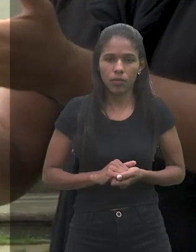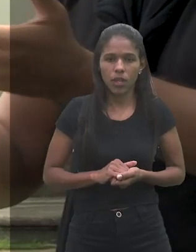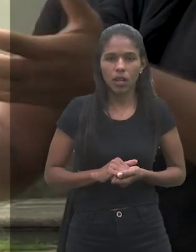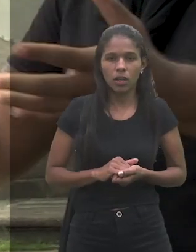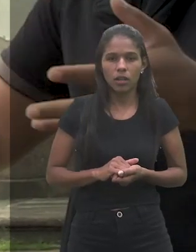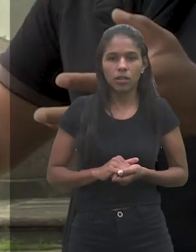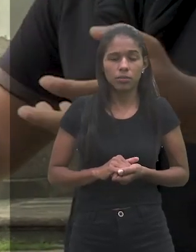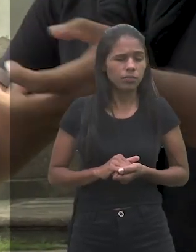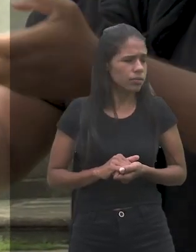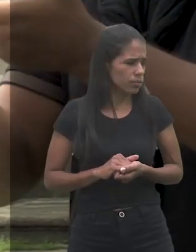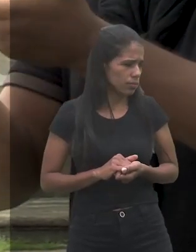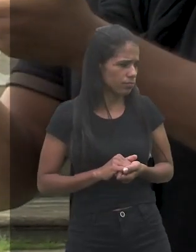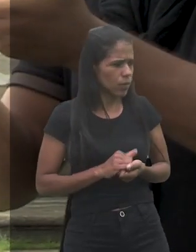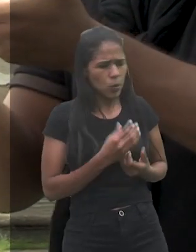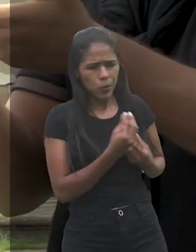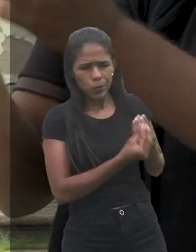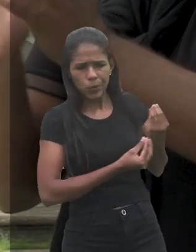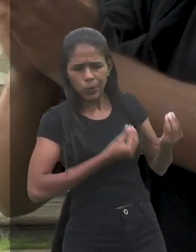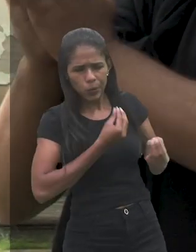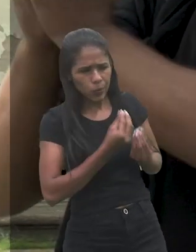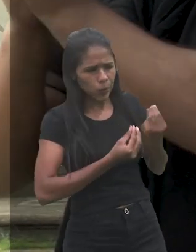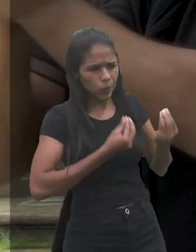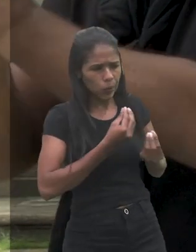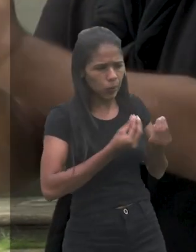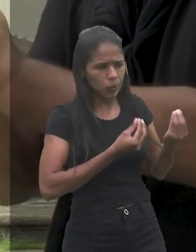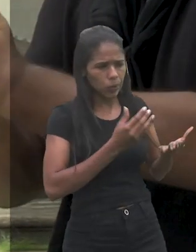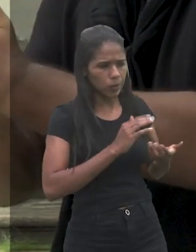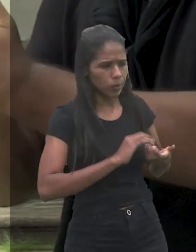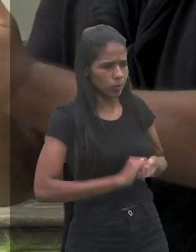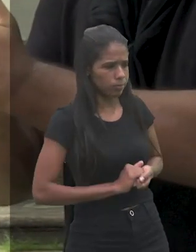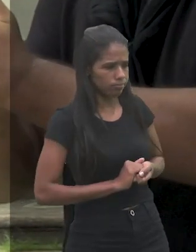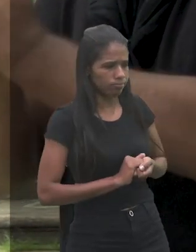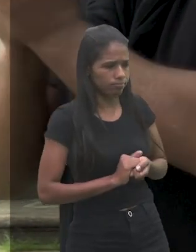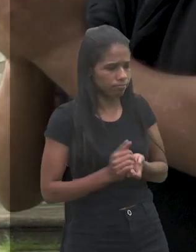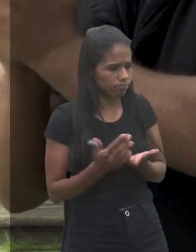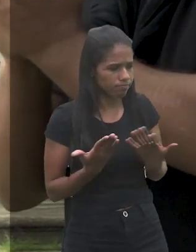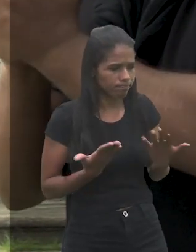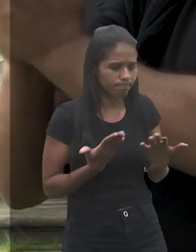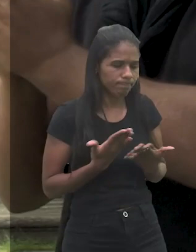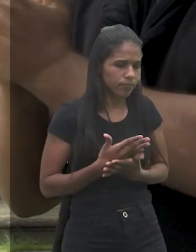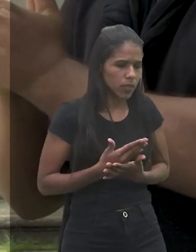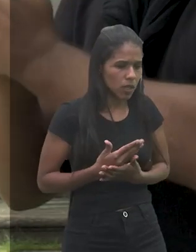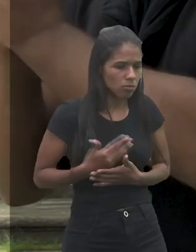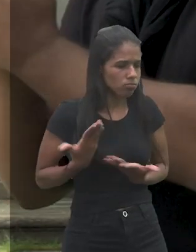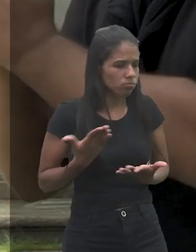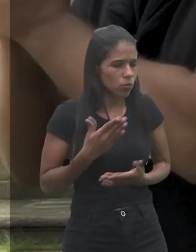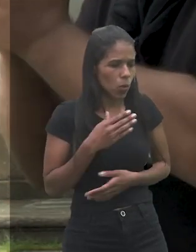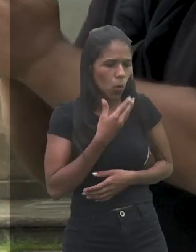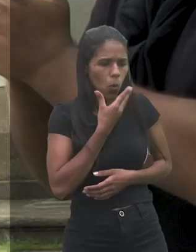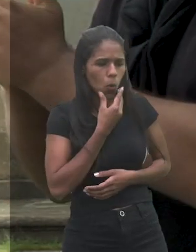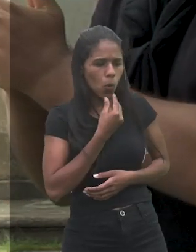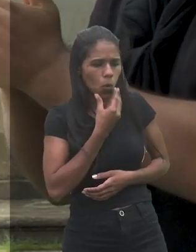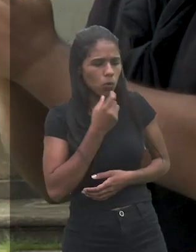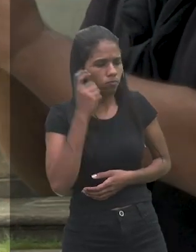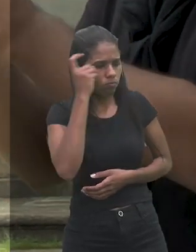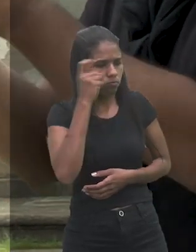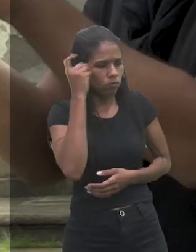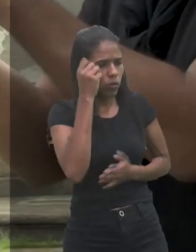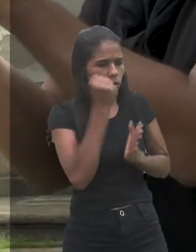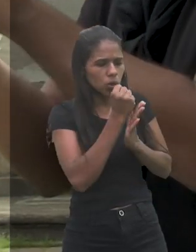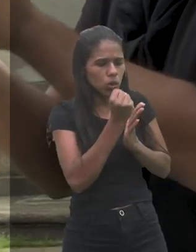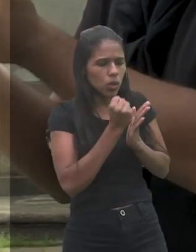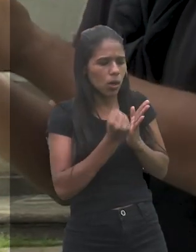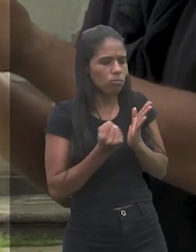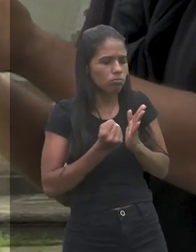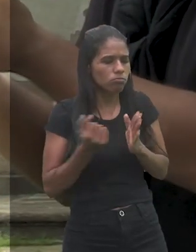foi essa entrada de Aleijadinho? Eu falo principalmente,